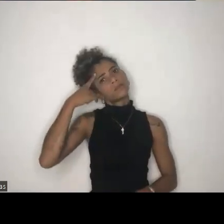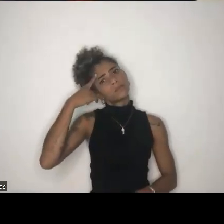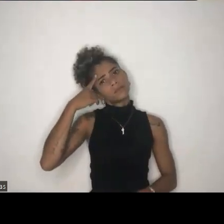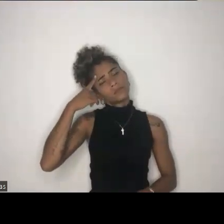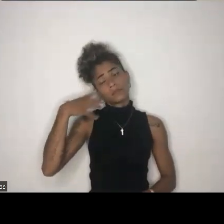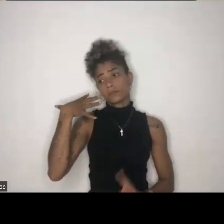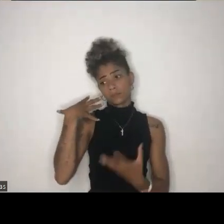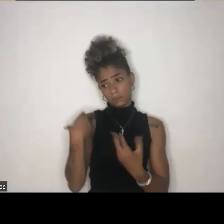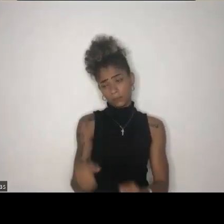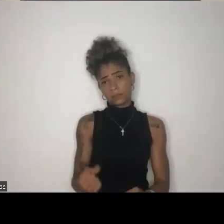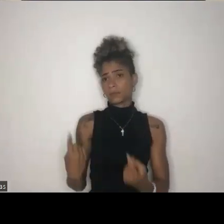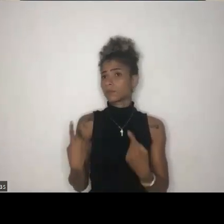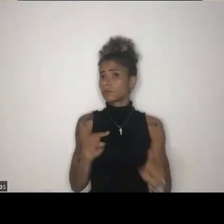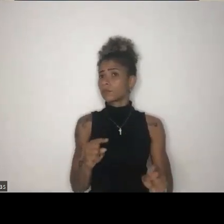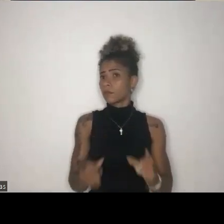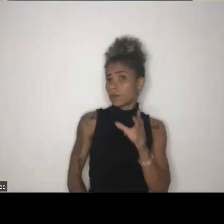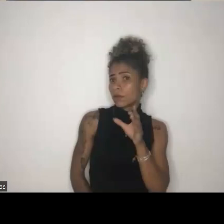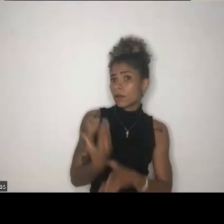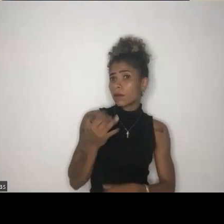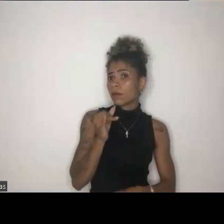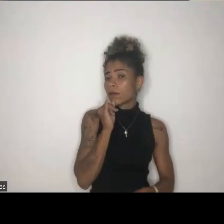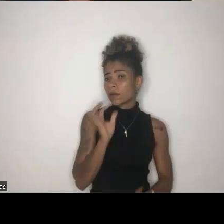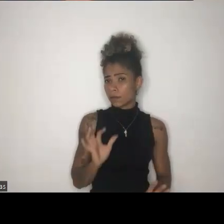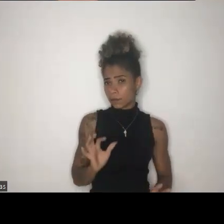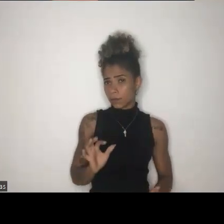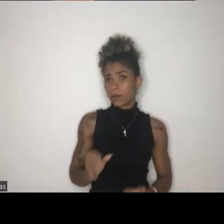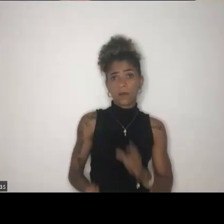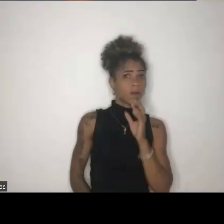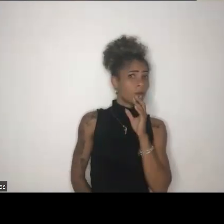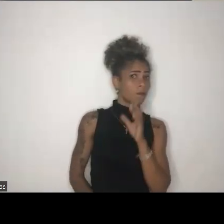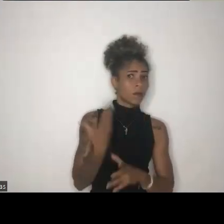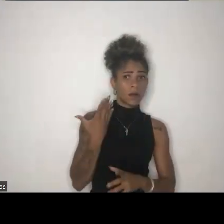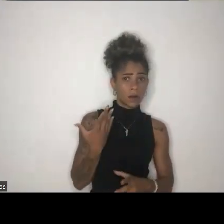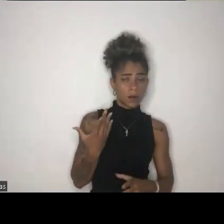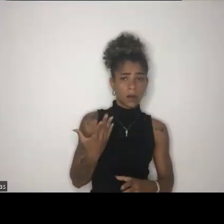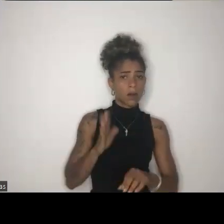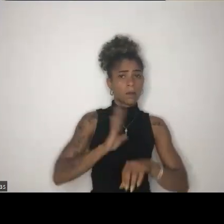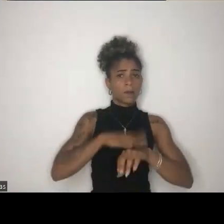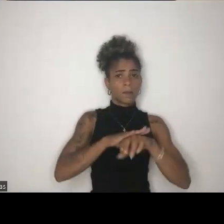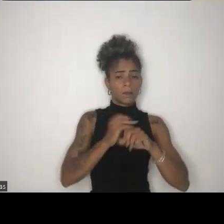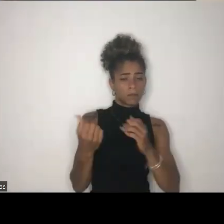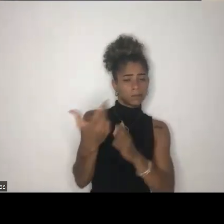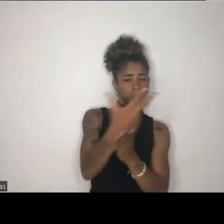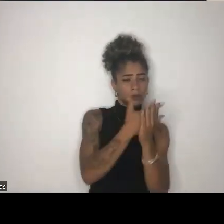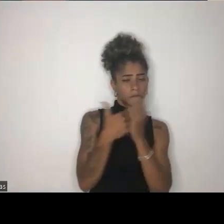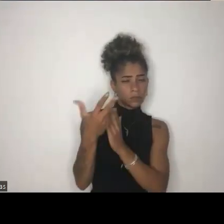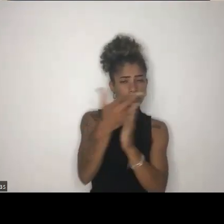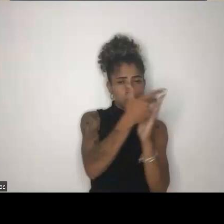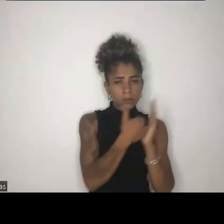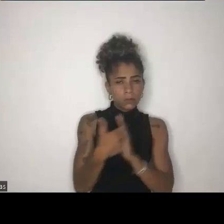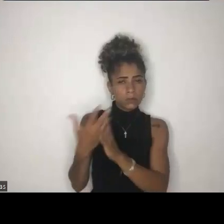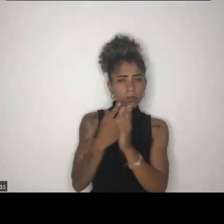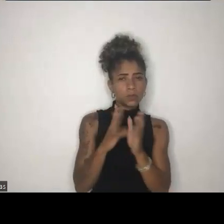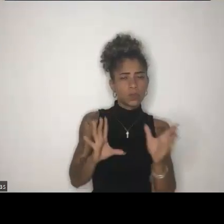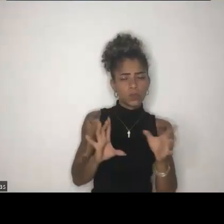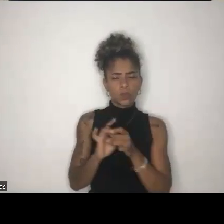esse desafio eu vou criar o estande eu vou criar o re Brand eu comecei a me envolver com toda